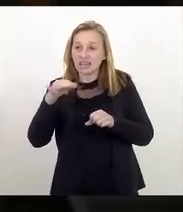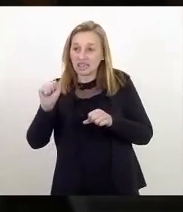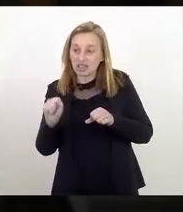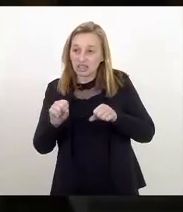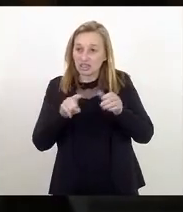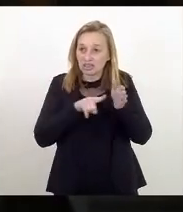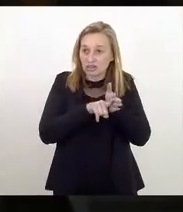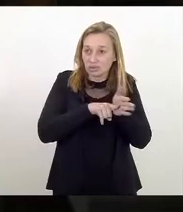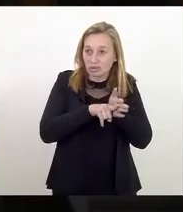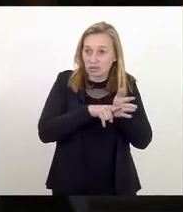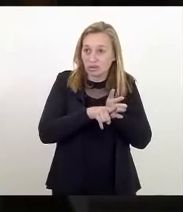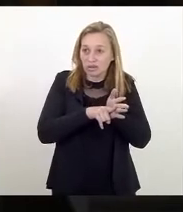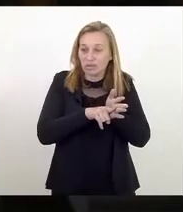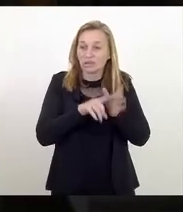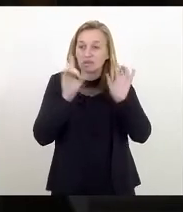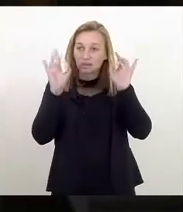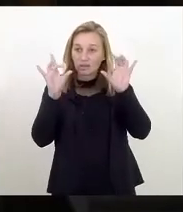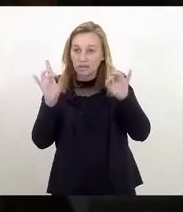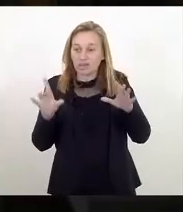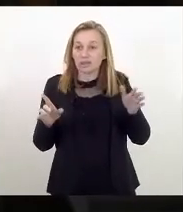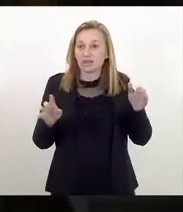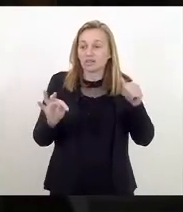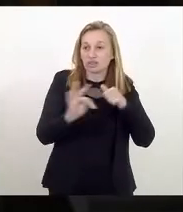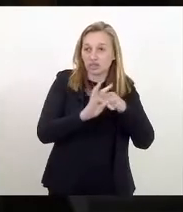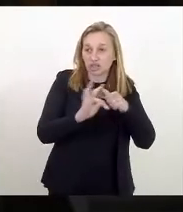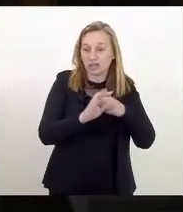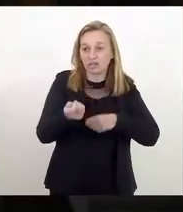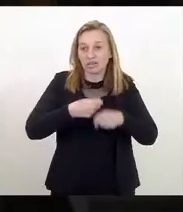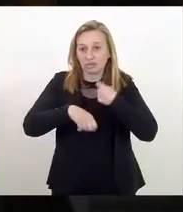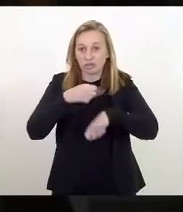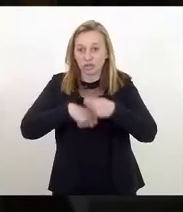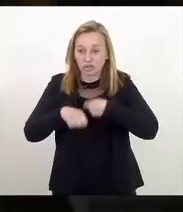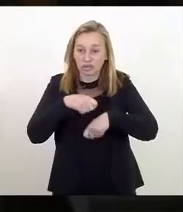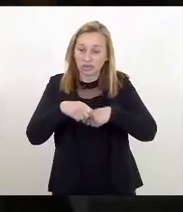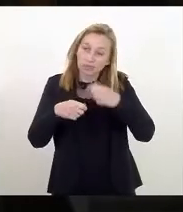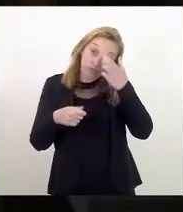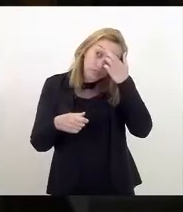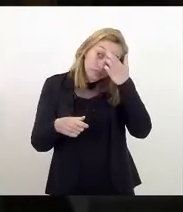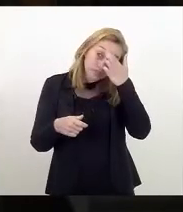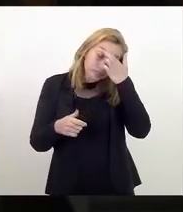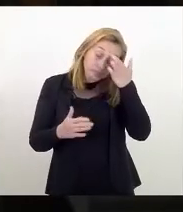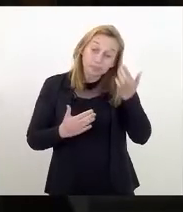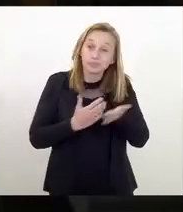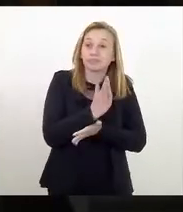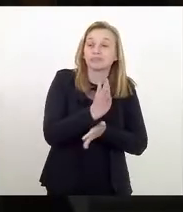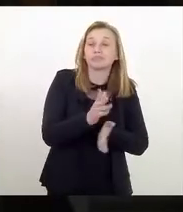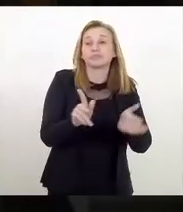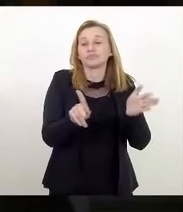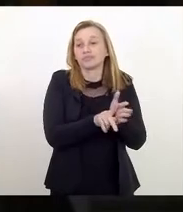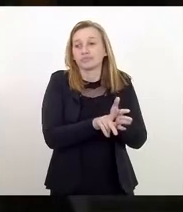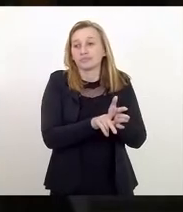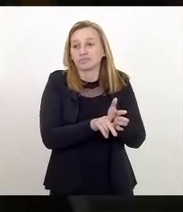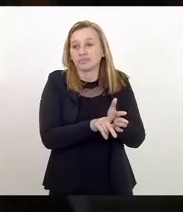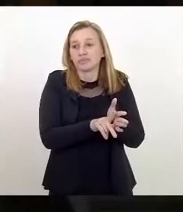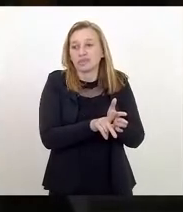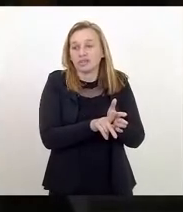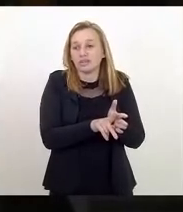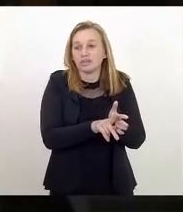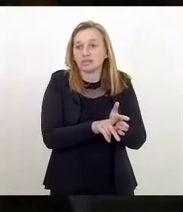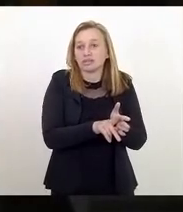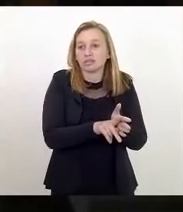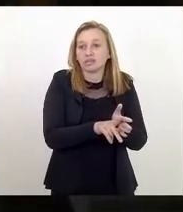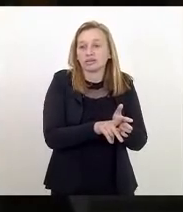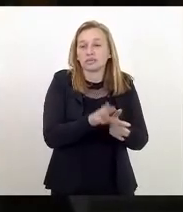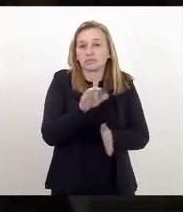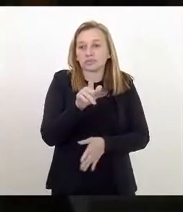especializados e os técnicos administrativos. porque a aprovação desse projeto, a aprovação desse